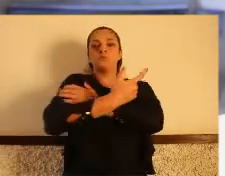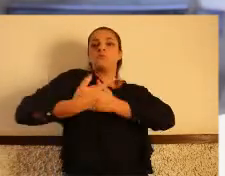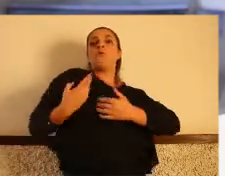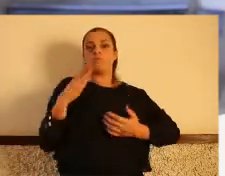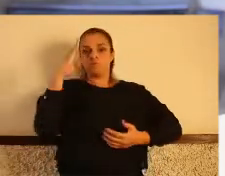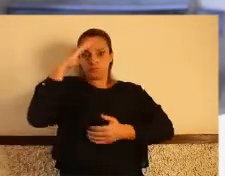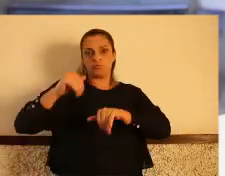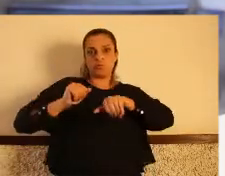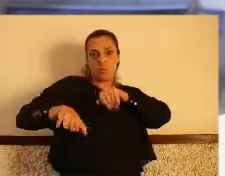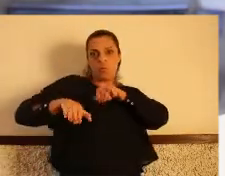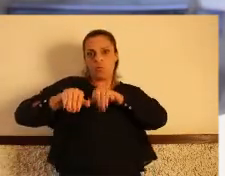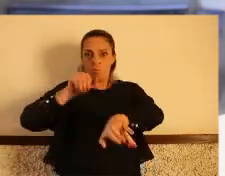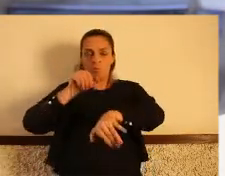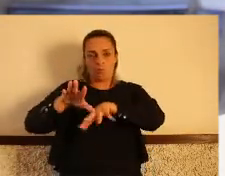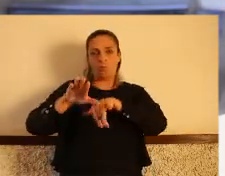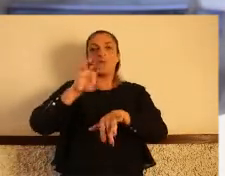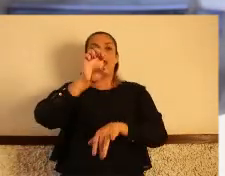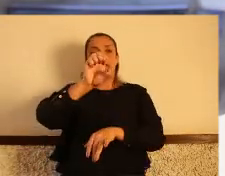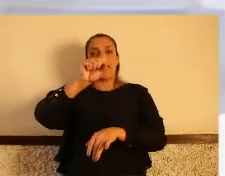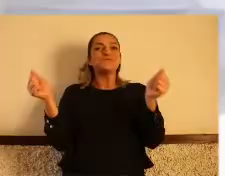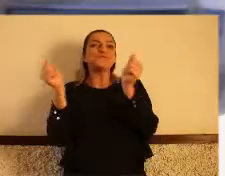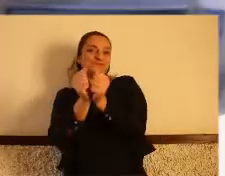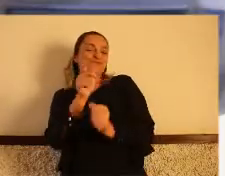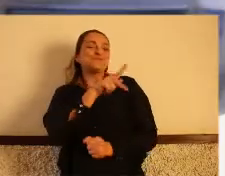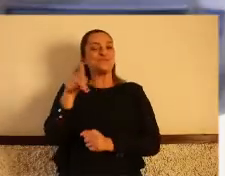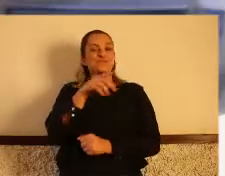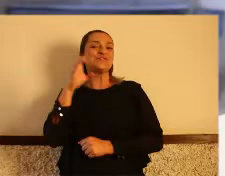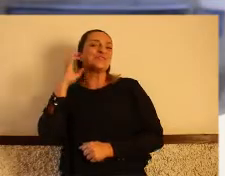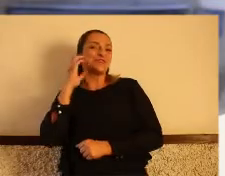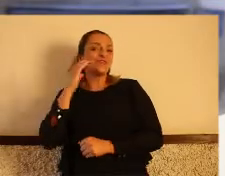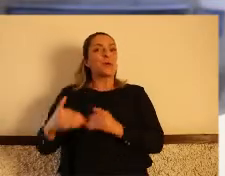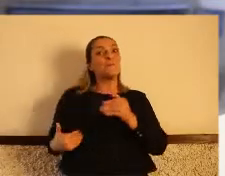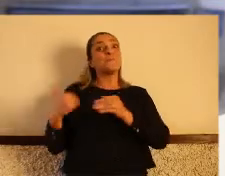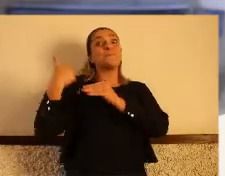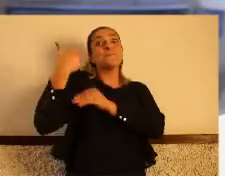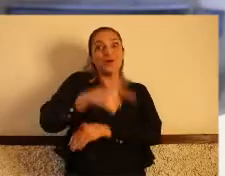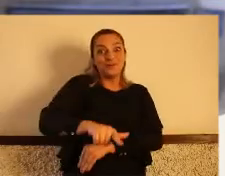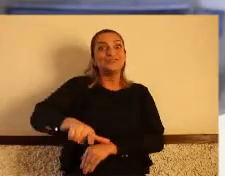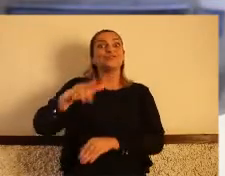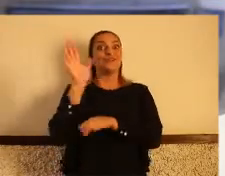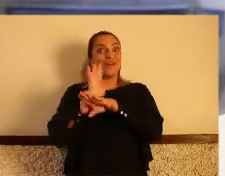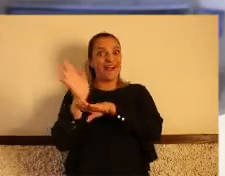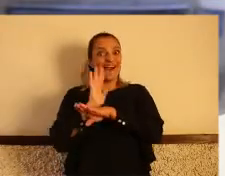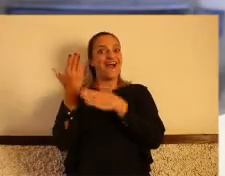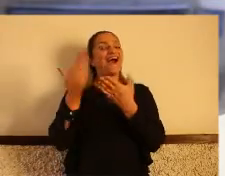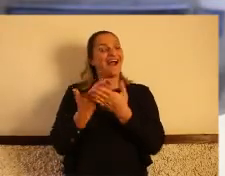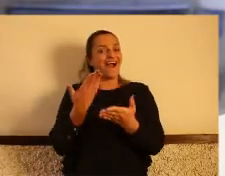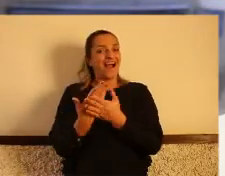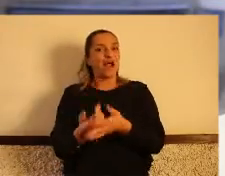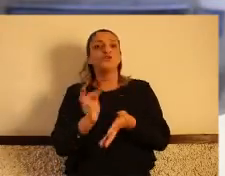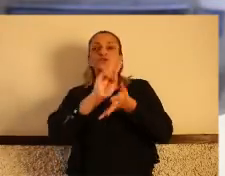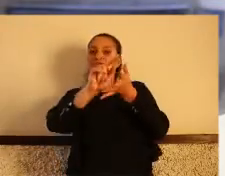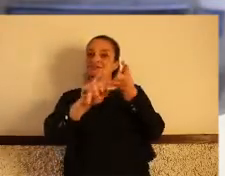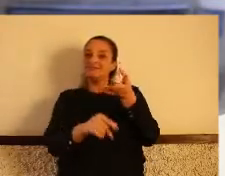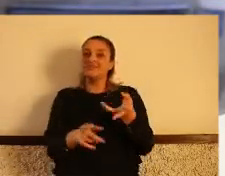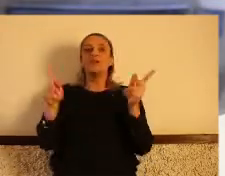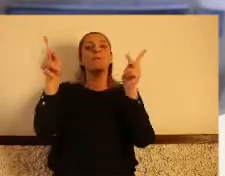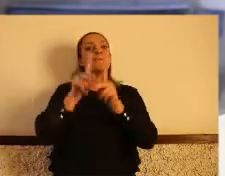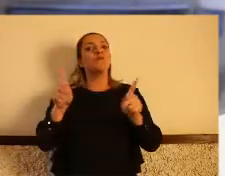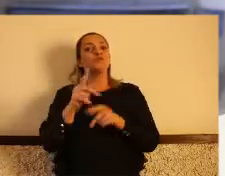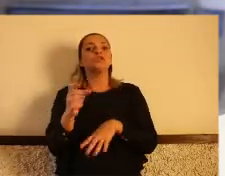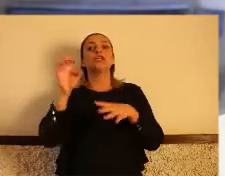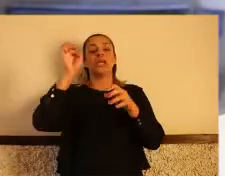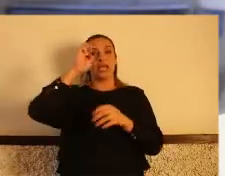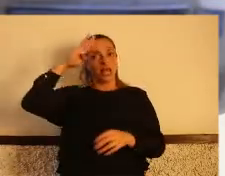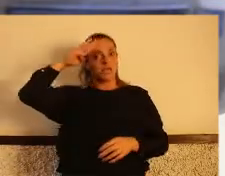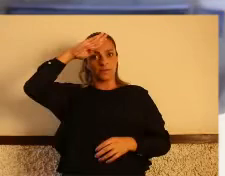servirem ao exército espartano. Na próxima videoaula, a característica política de Esparta,